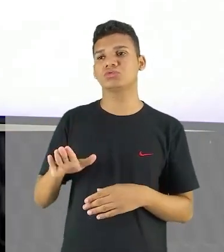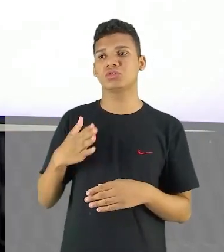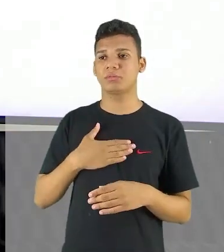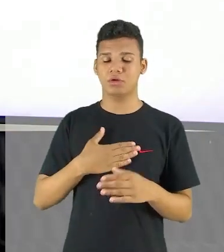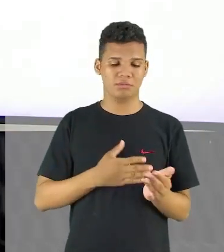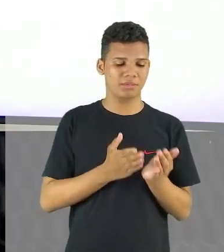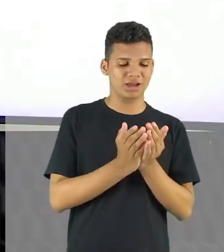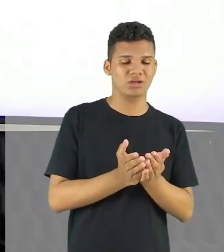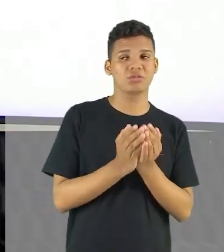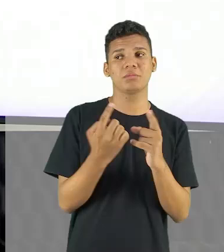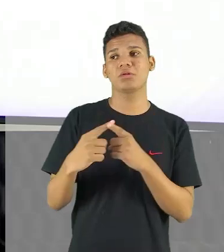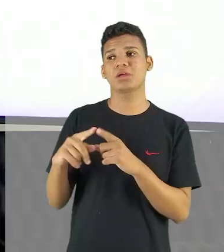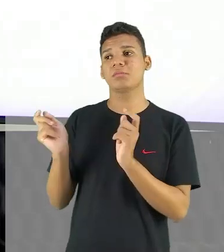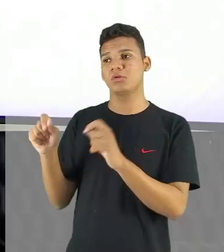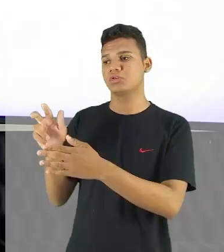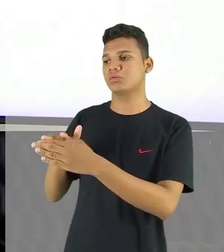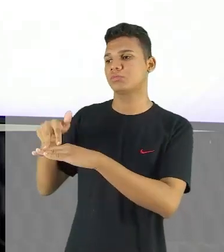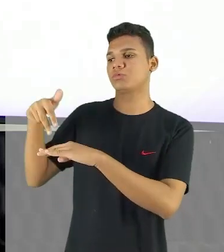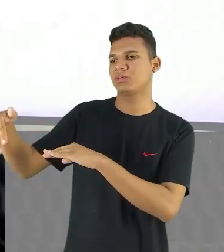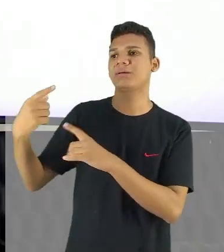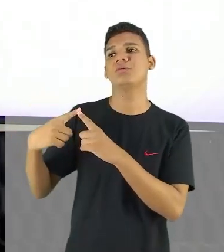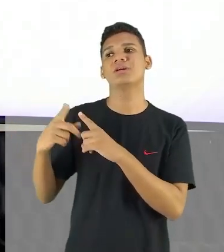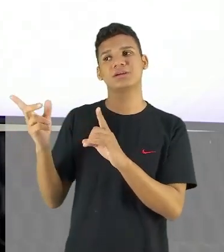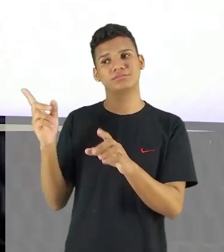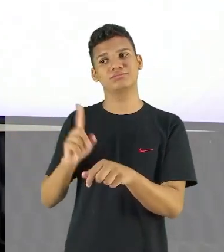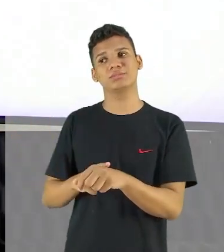então pula que ainda está em tempo. Tá bom?